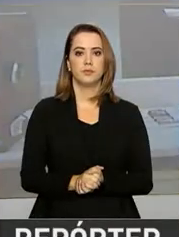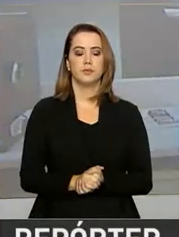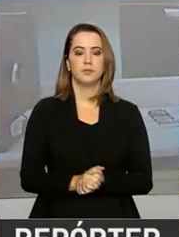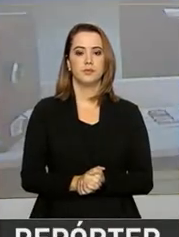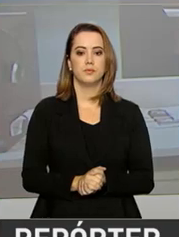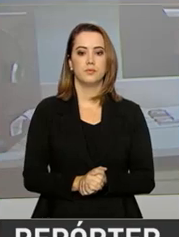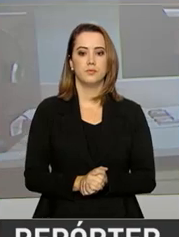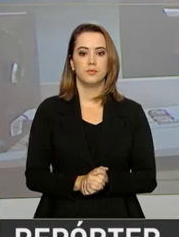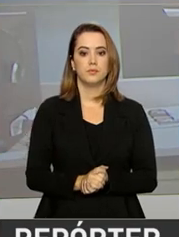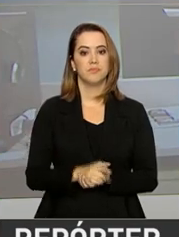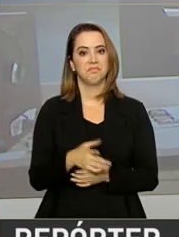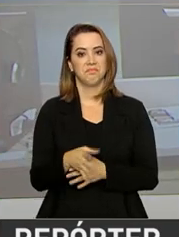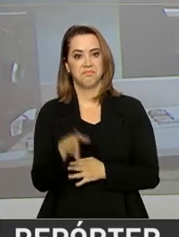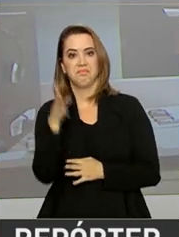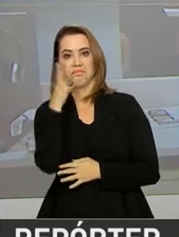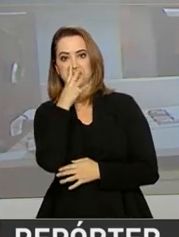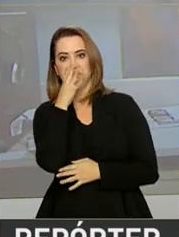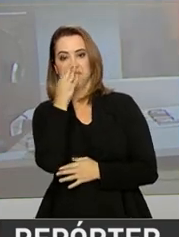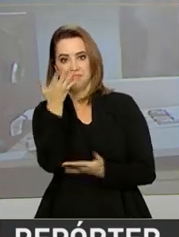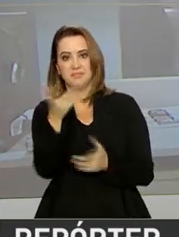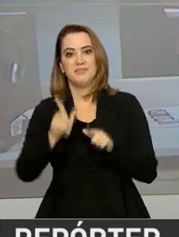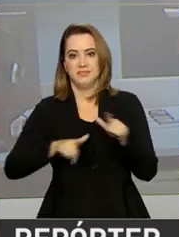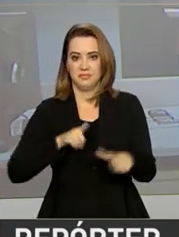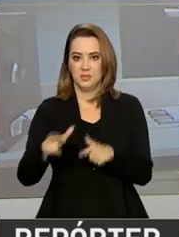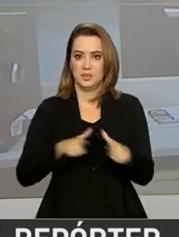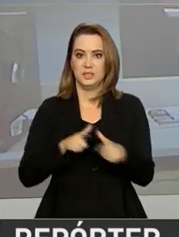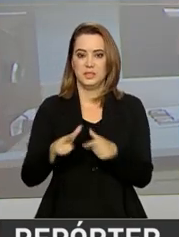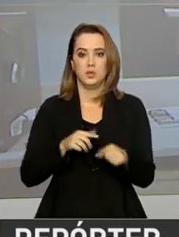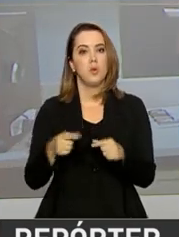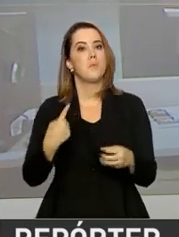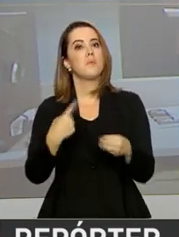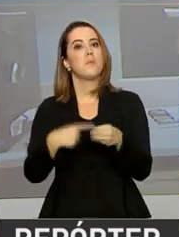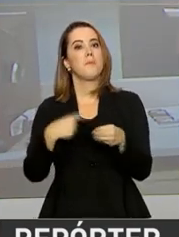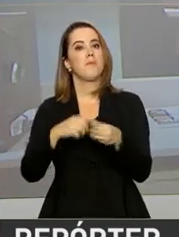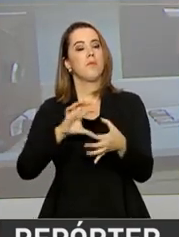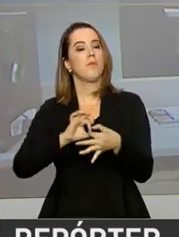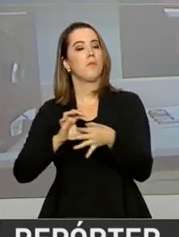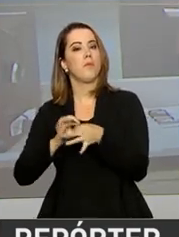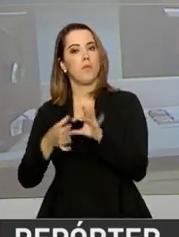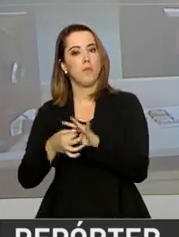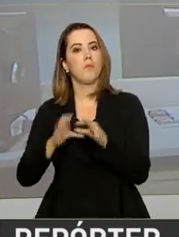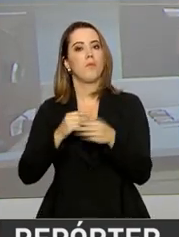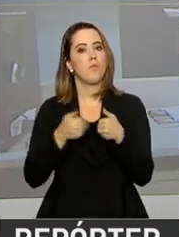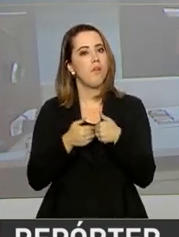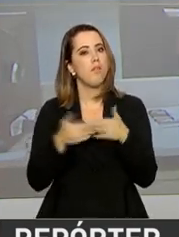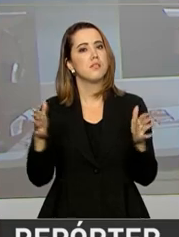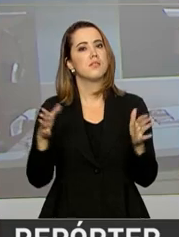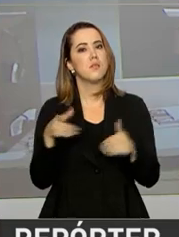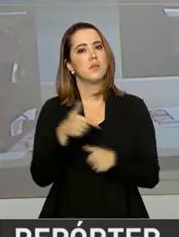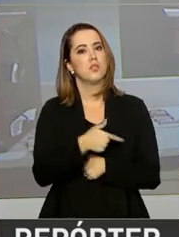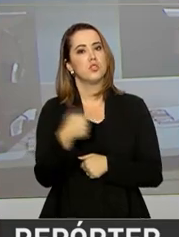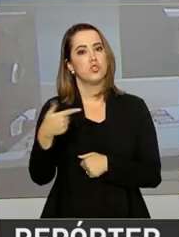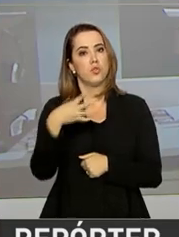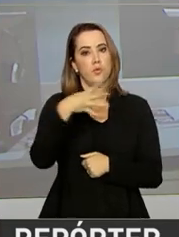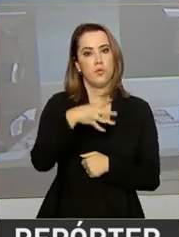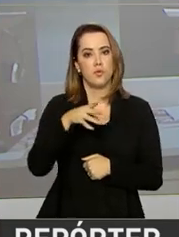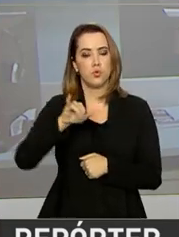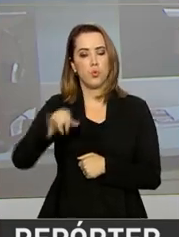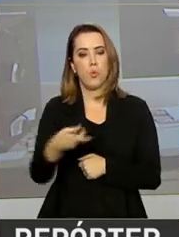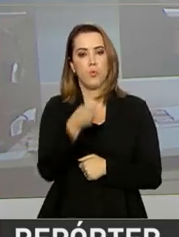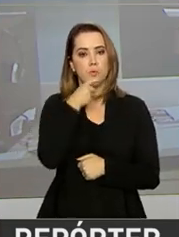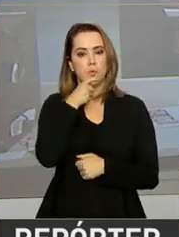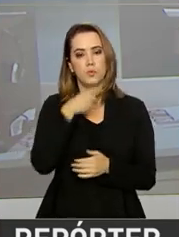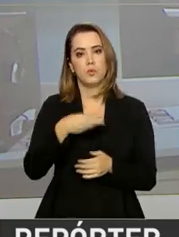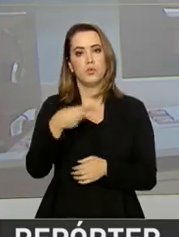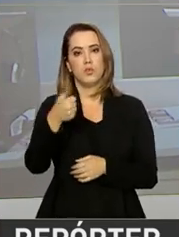continentes impressionante o trabalho né A visão é que a Vila Olímpica seja aberta aos atletas dia 24 de julho 13 dias antes da